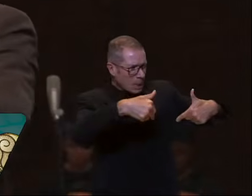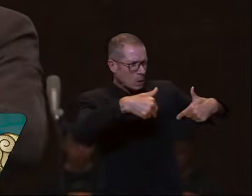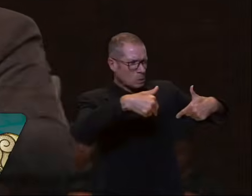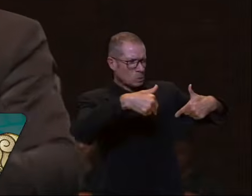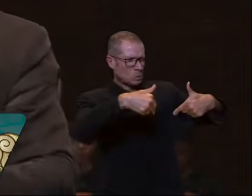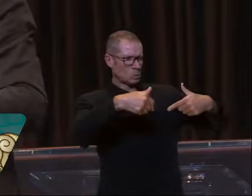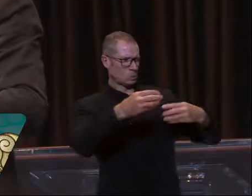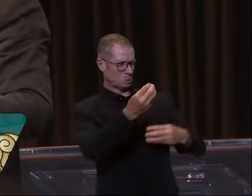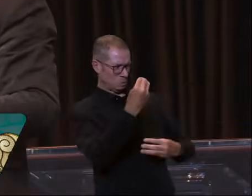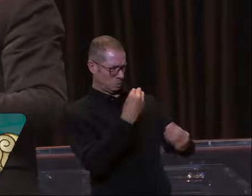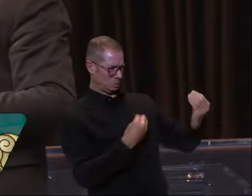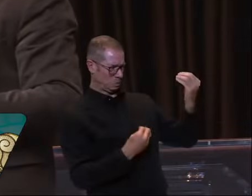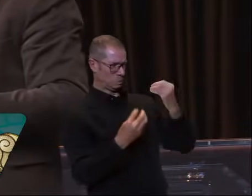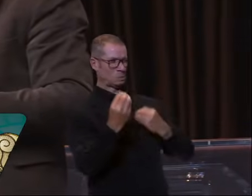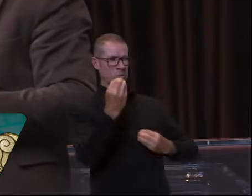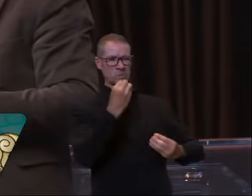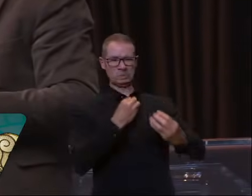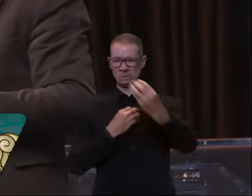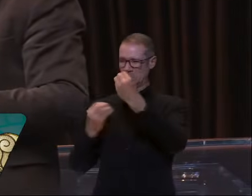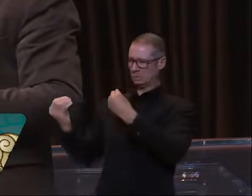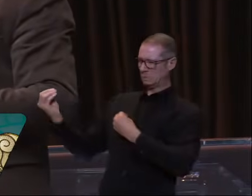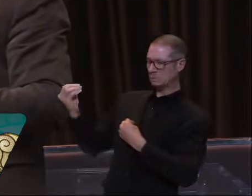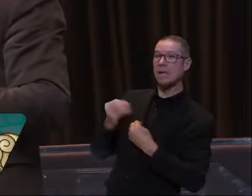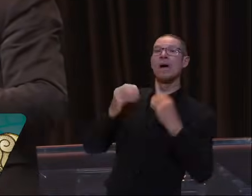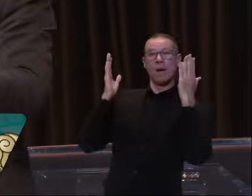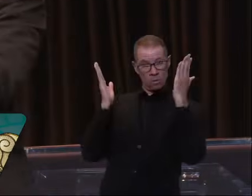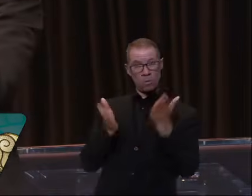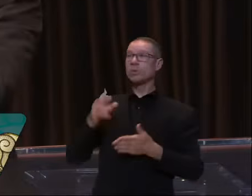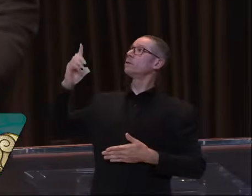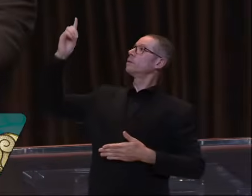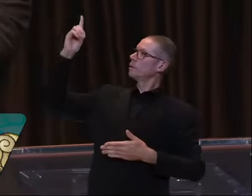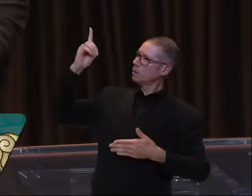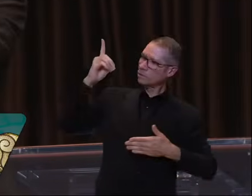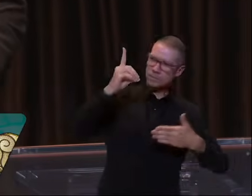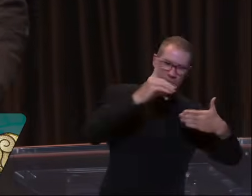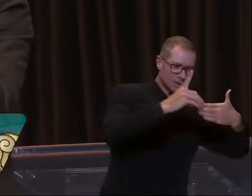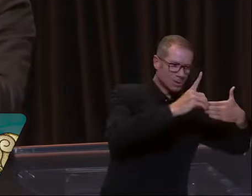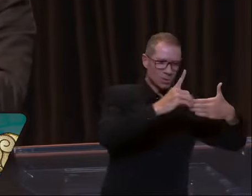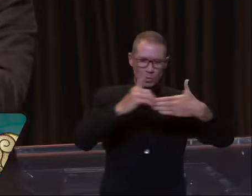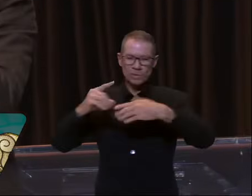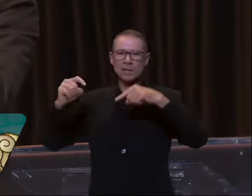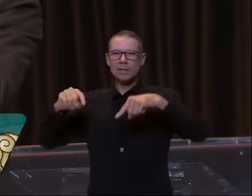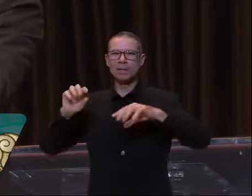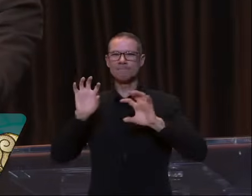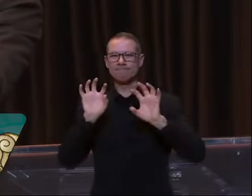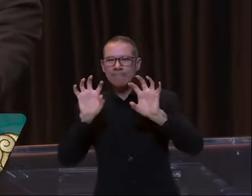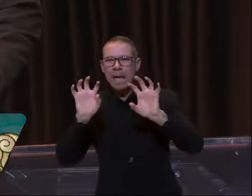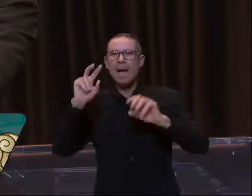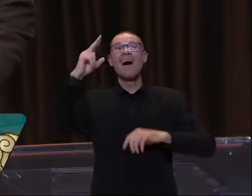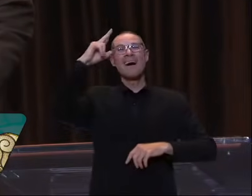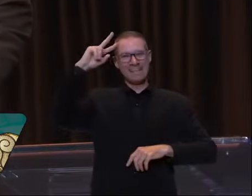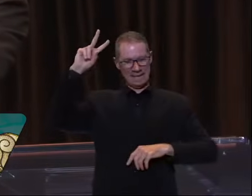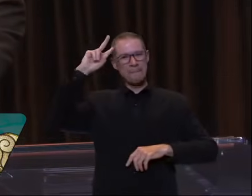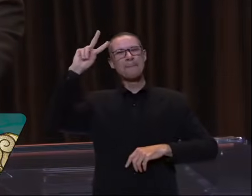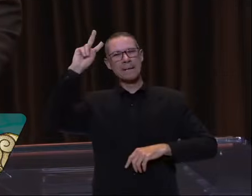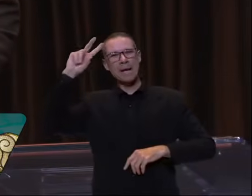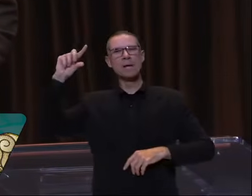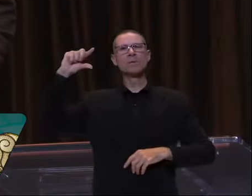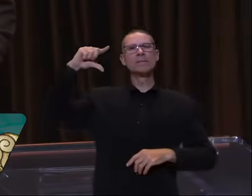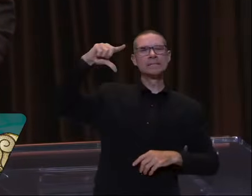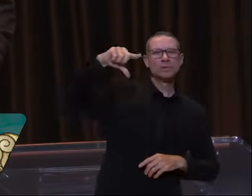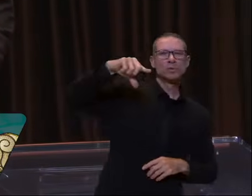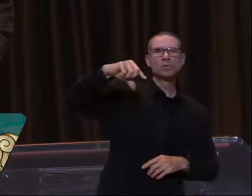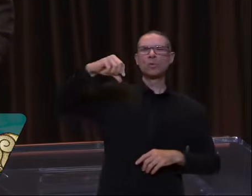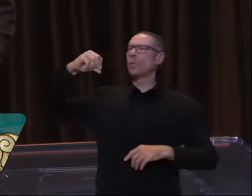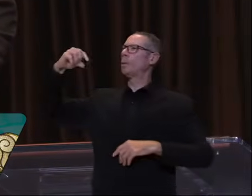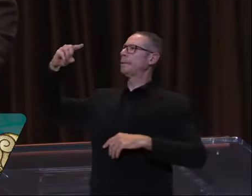de alguma maneira. E hoje Deus te trouxe aqui para te lembrar. Você foi